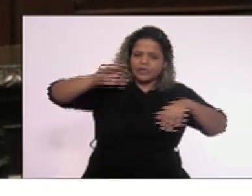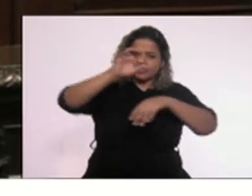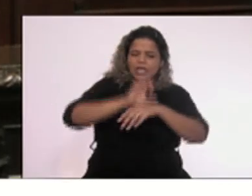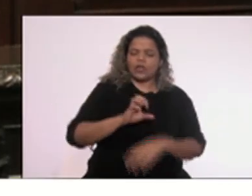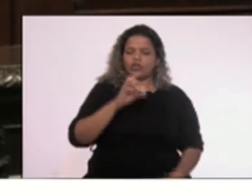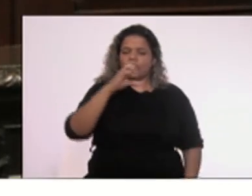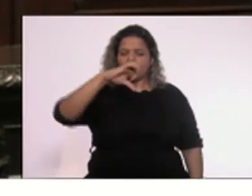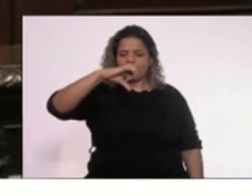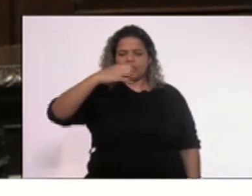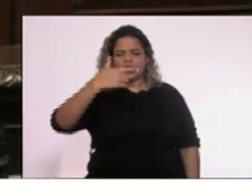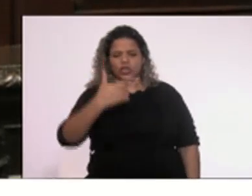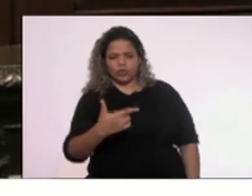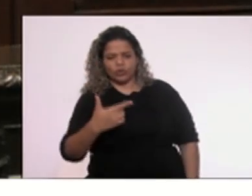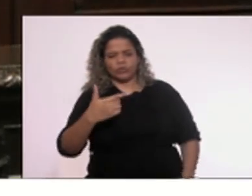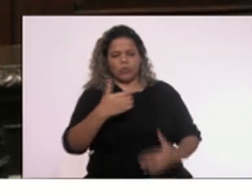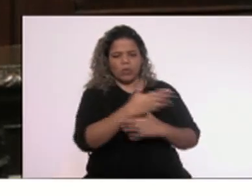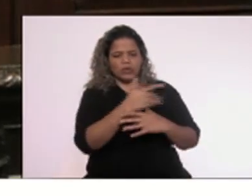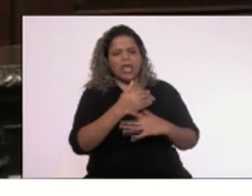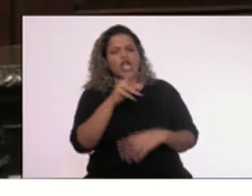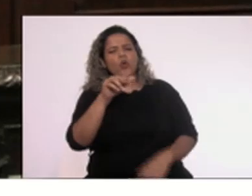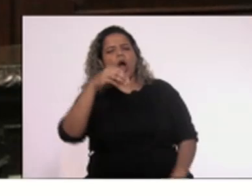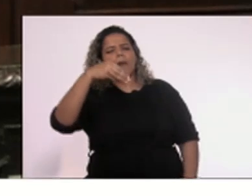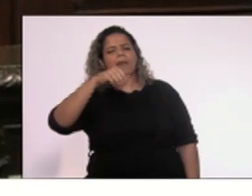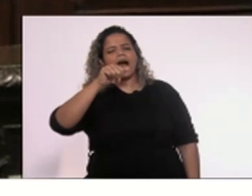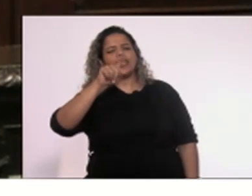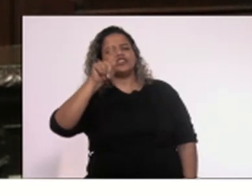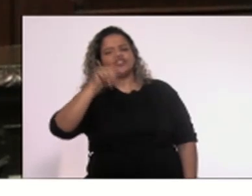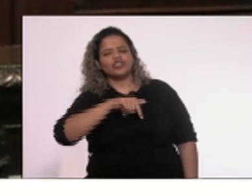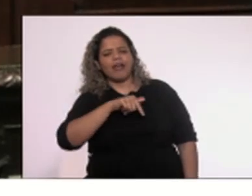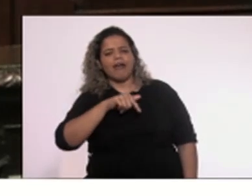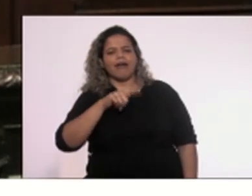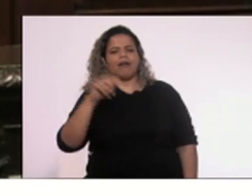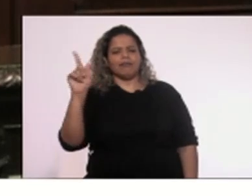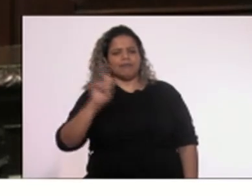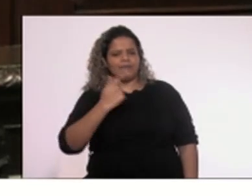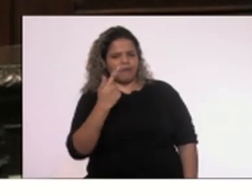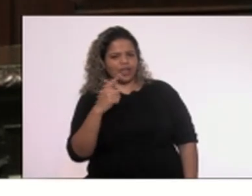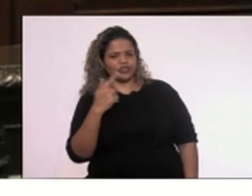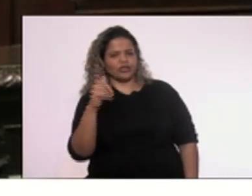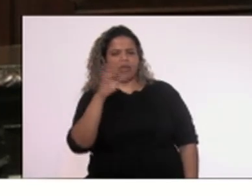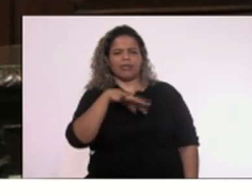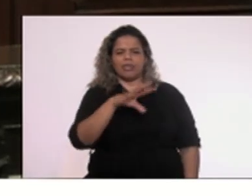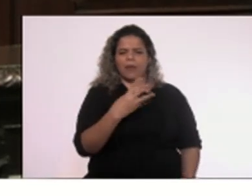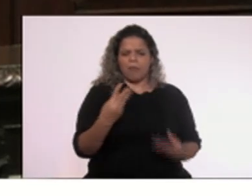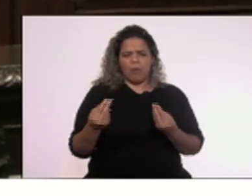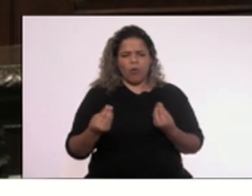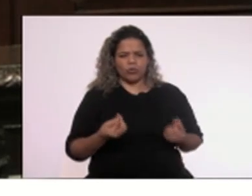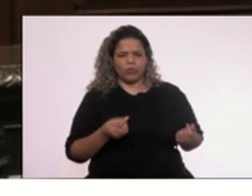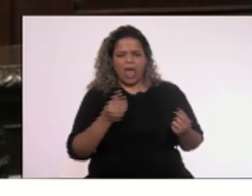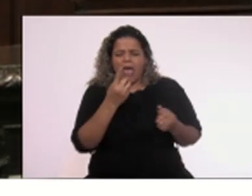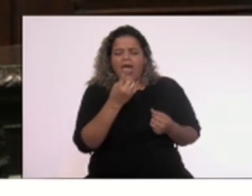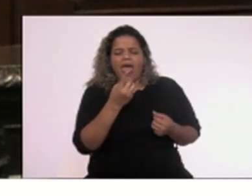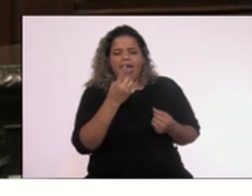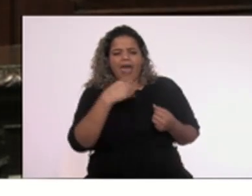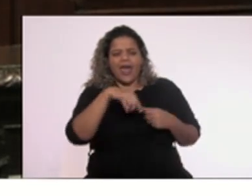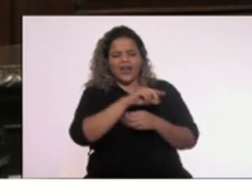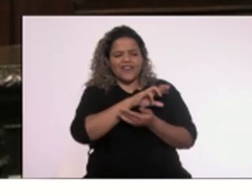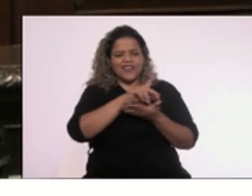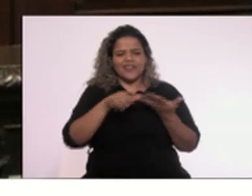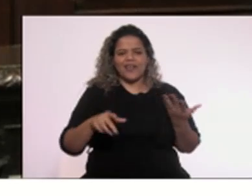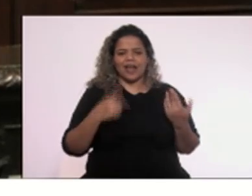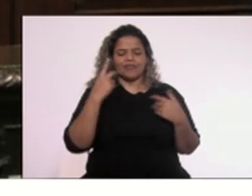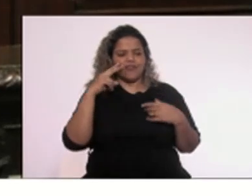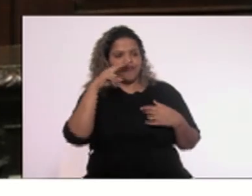92 municípios, como o Magé, por exemplo, que tem também uma presença expressiva de artesãos e artesãs que precisam do mínimo, para ter o seu